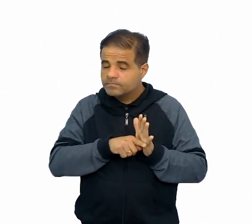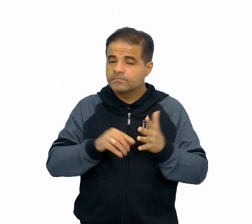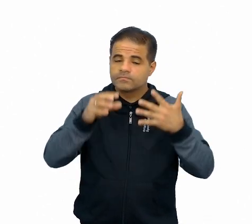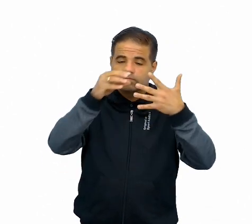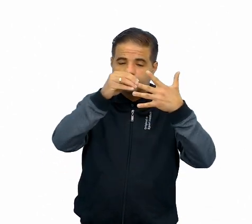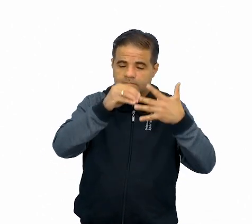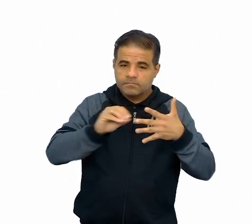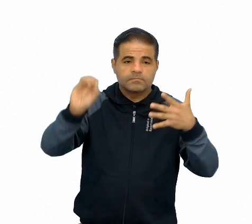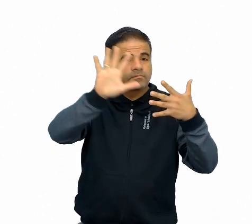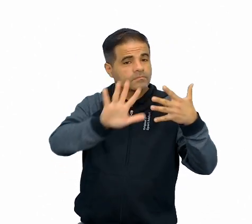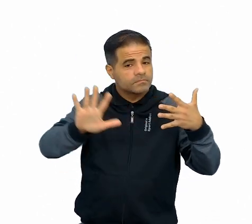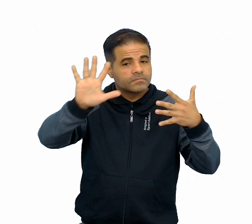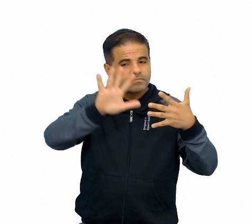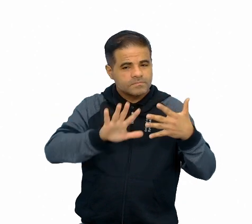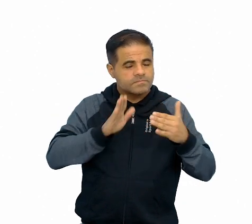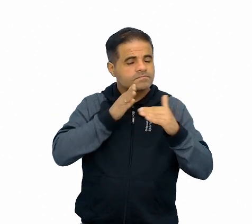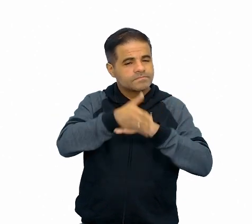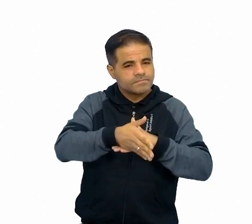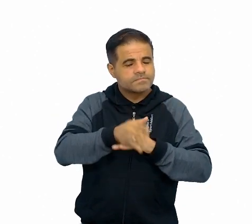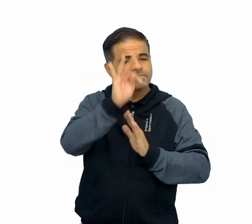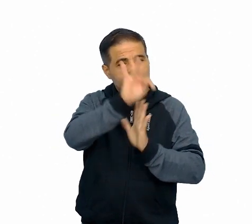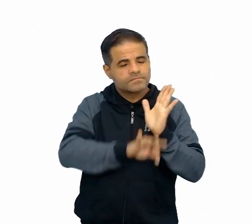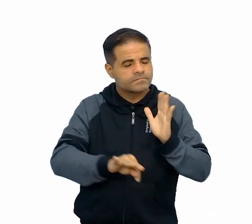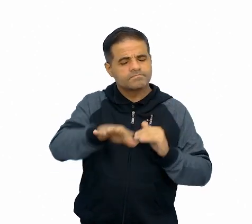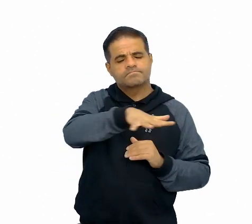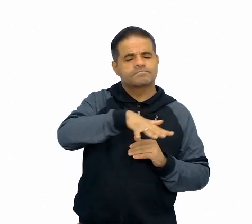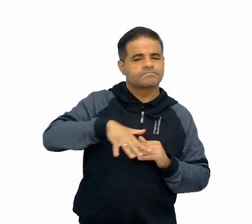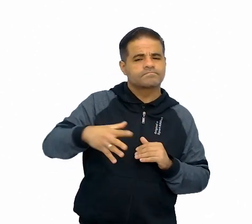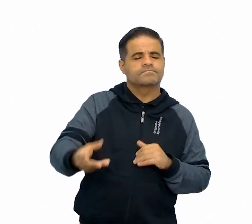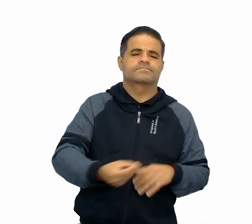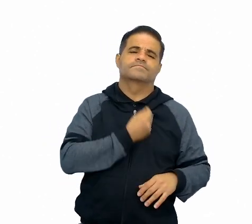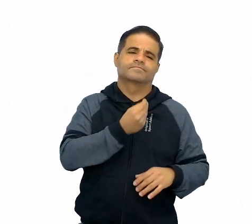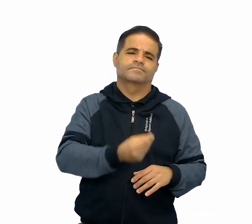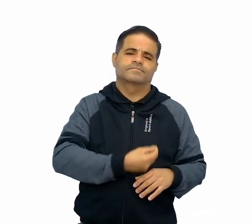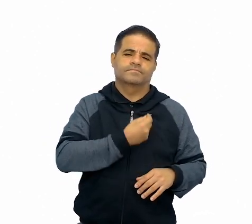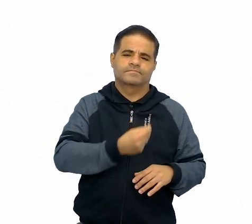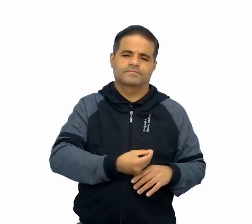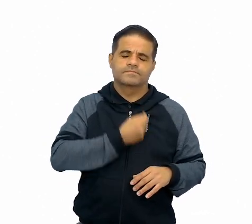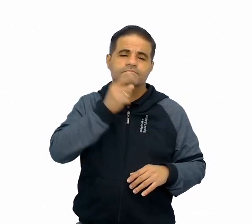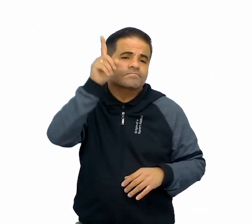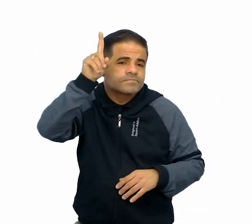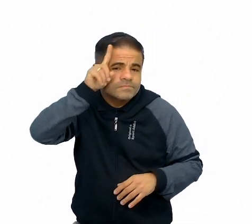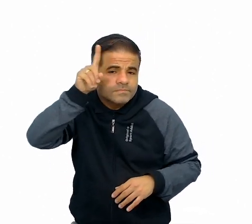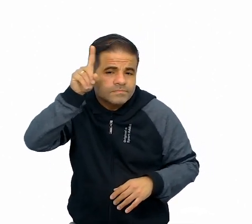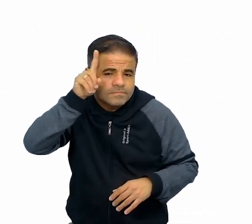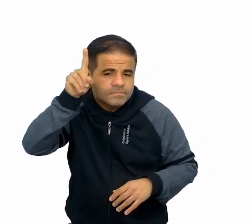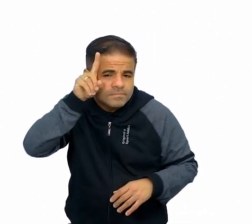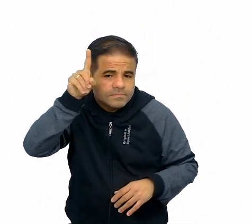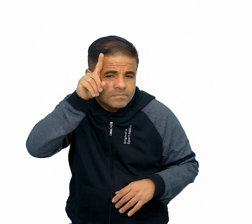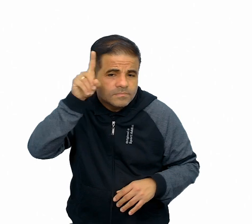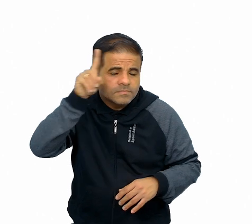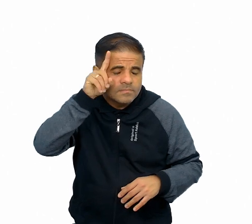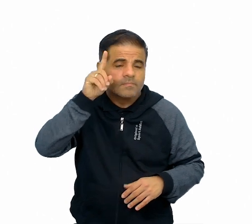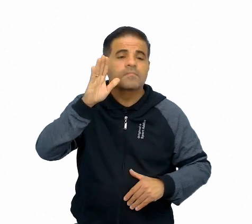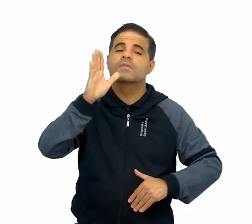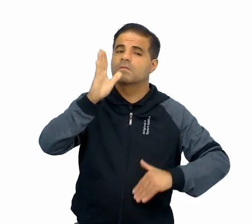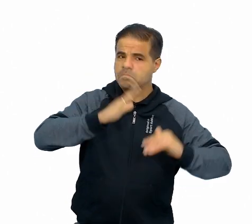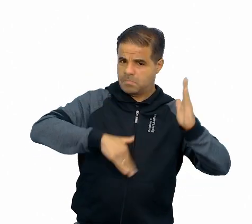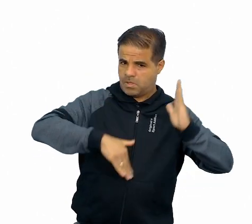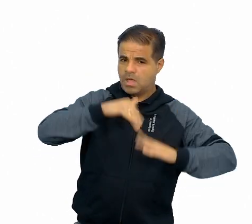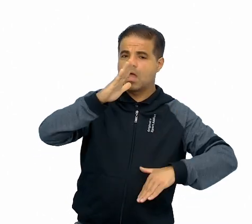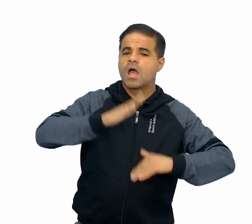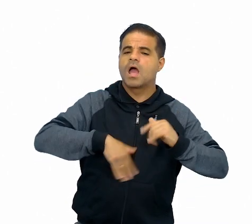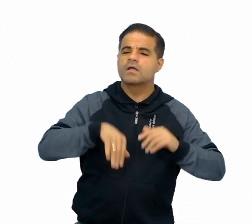semiótica, envolvendo aí os textos do campo da vida cotidiana, certo? E as habilidades que estão